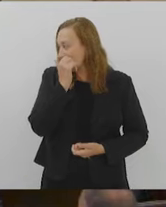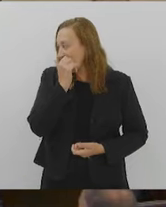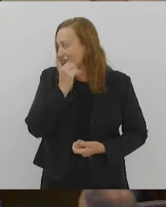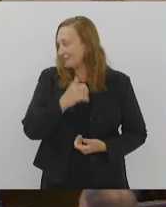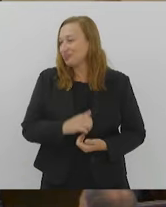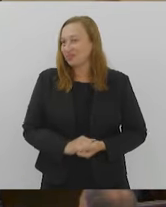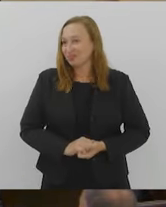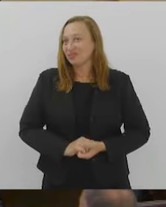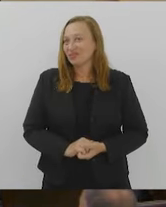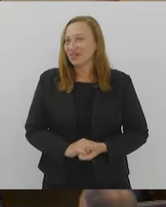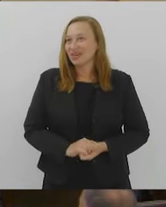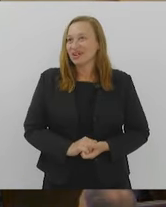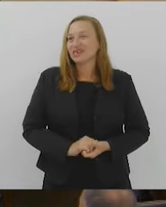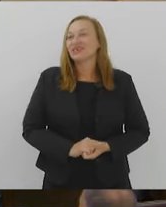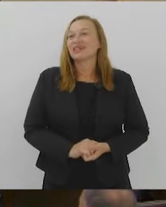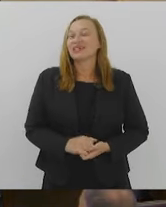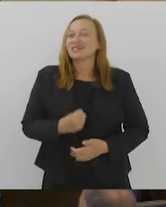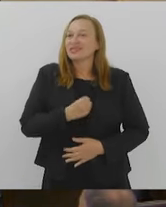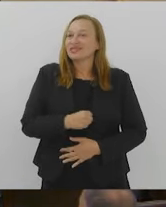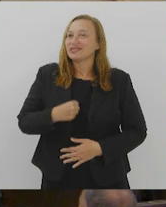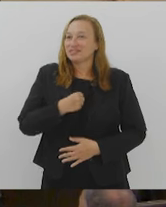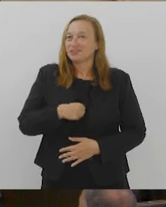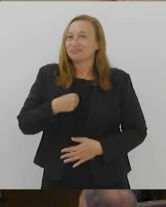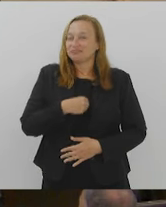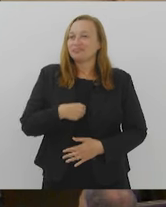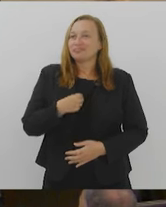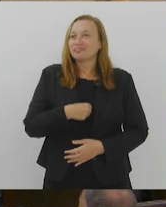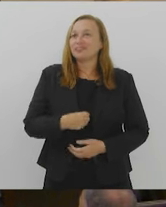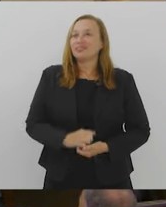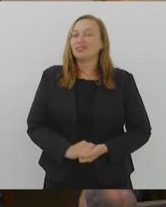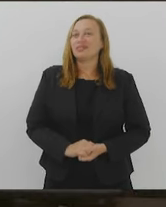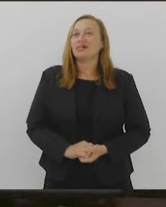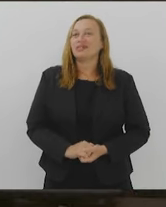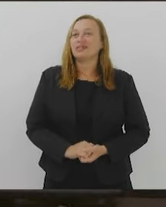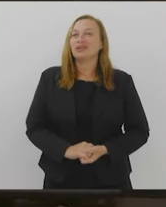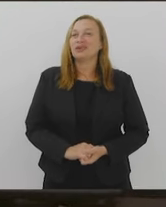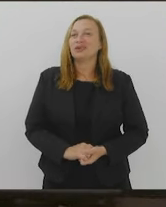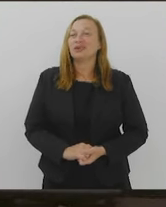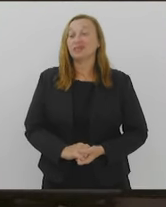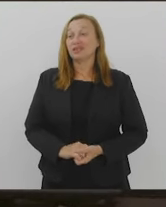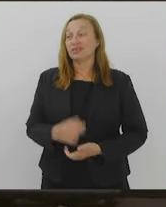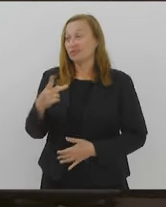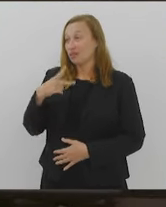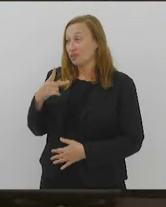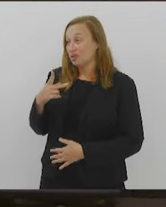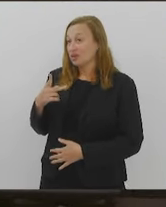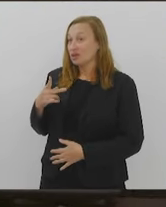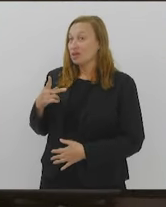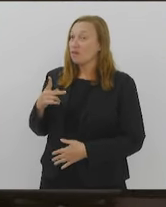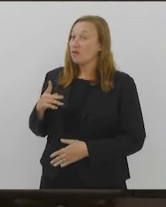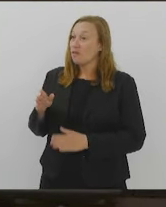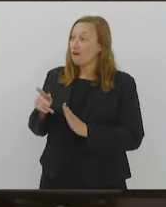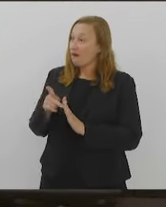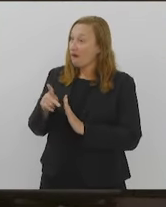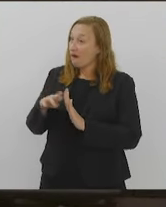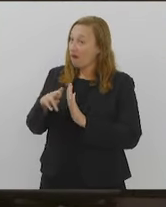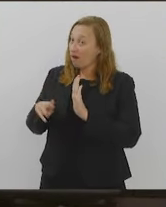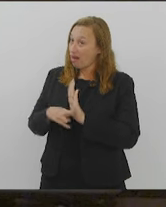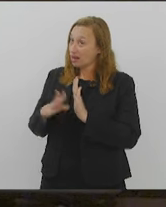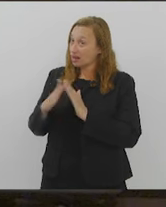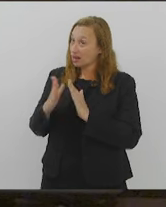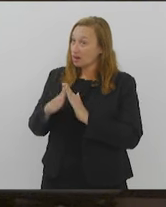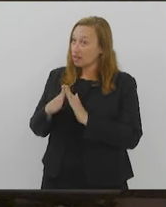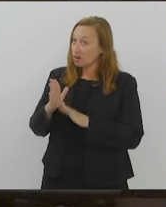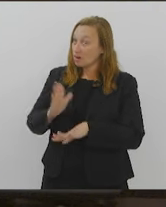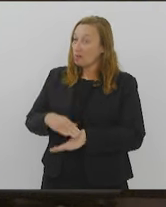Vosso pai deixa saudade. Otônio de Paula Pai falou: Rosenberg, o regimento fala que o mais velho tem que ser o